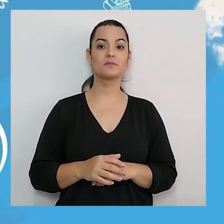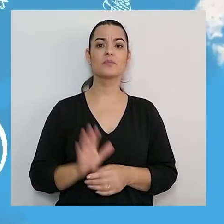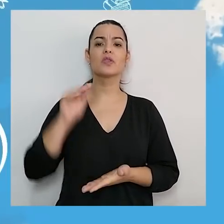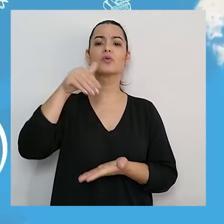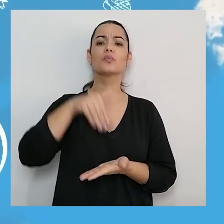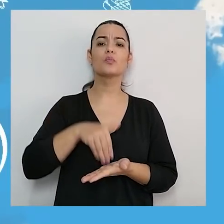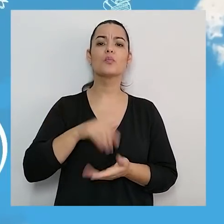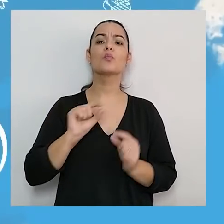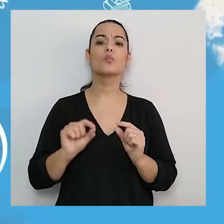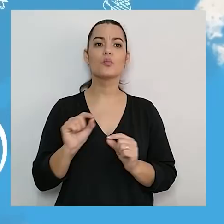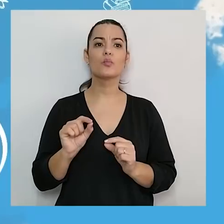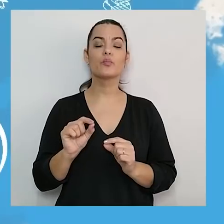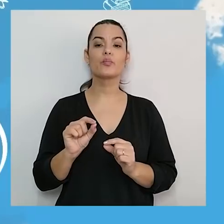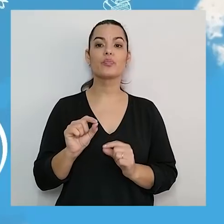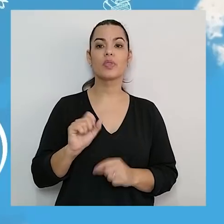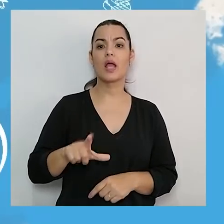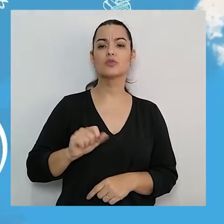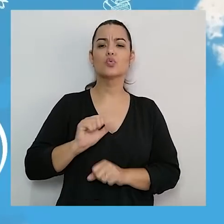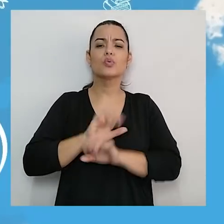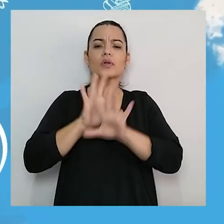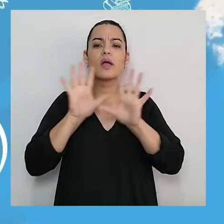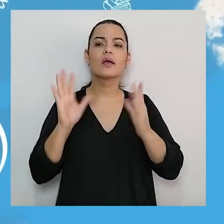E aqui embaixo, ó, em ciano.